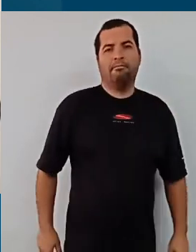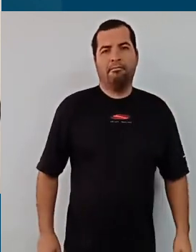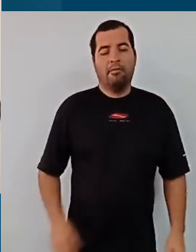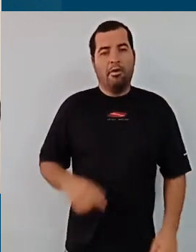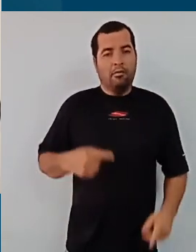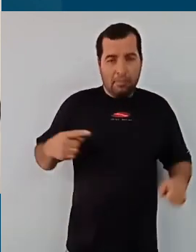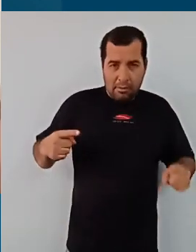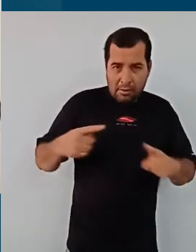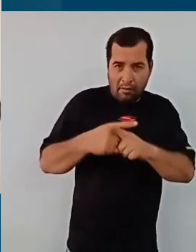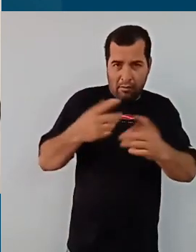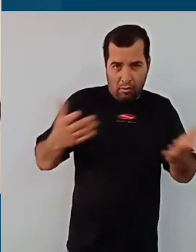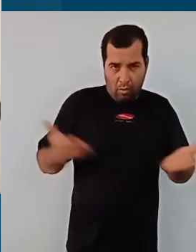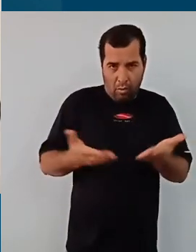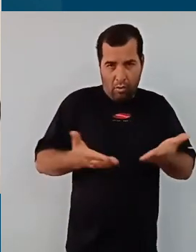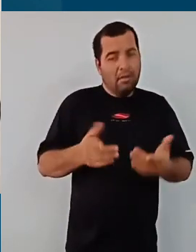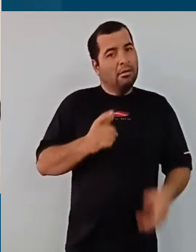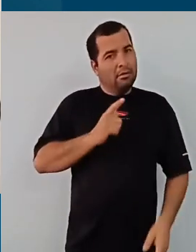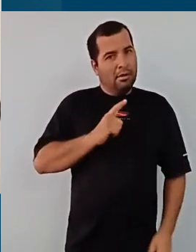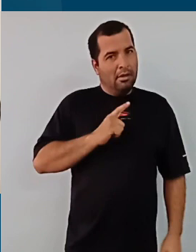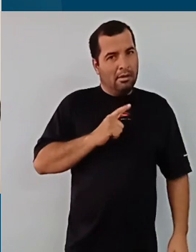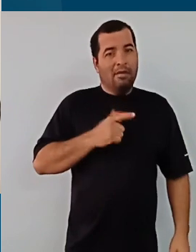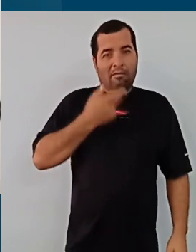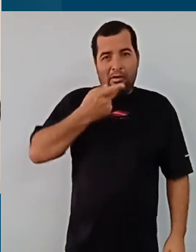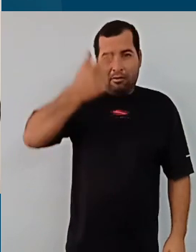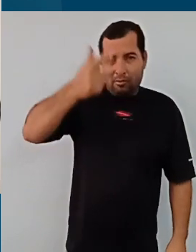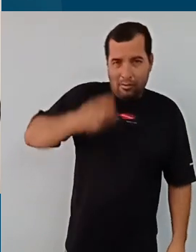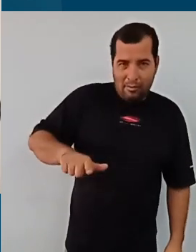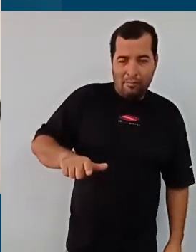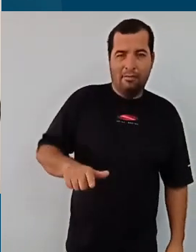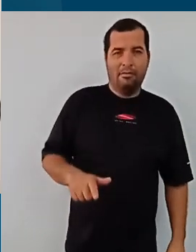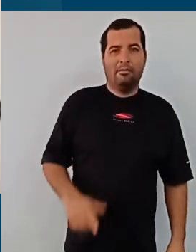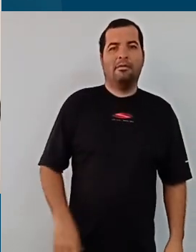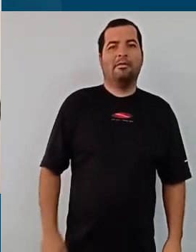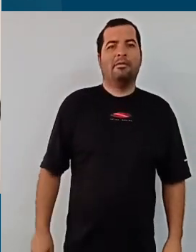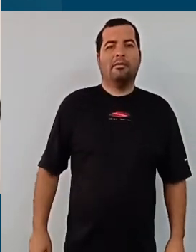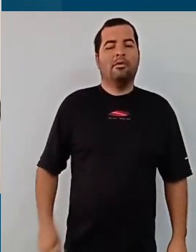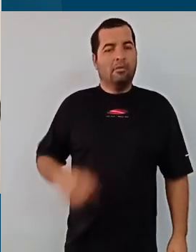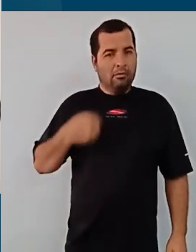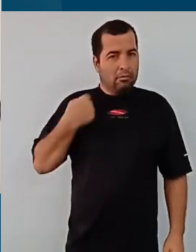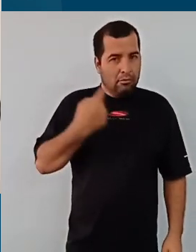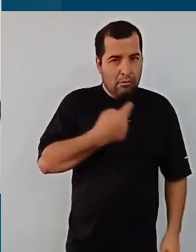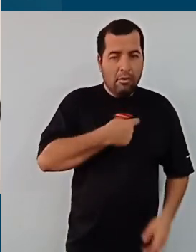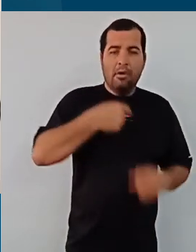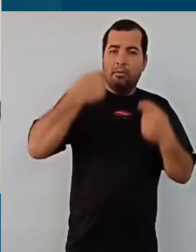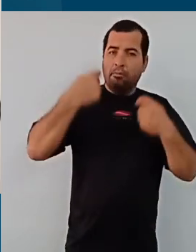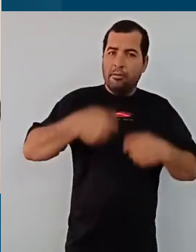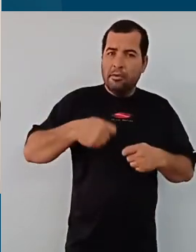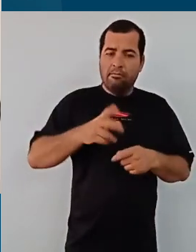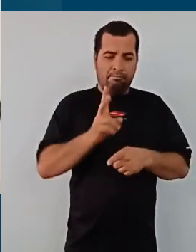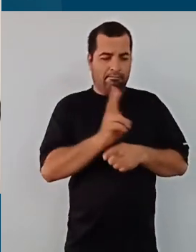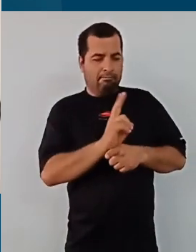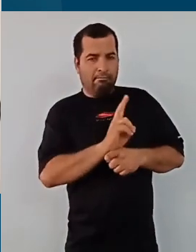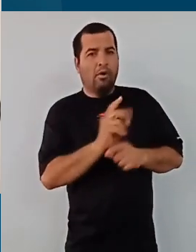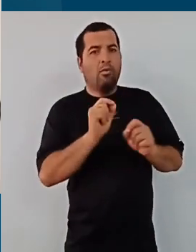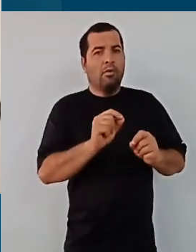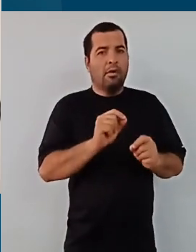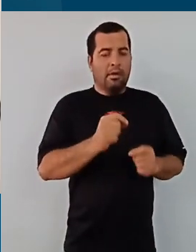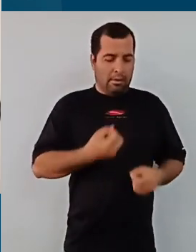o grande desafio que nós temos aqui, só para repetir e fechando, né, é que nós devemos cuidar